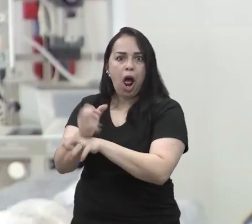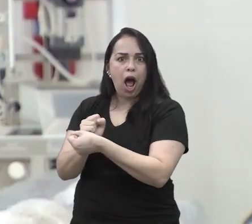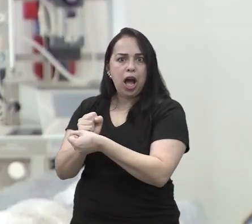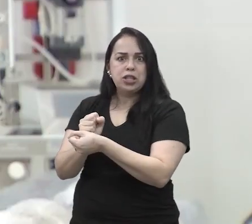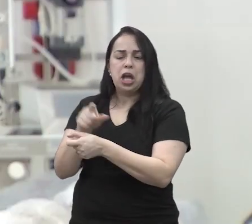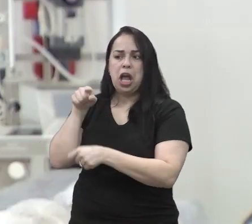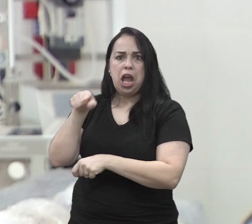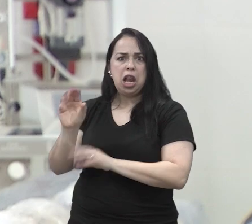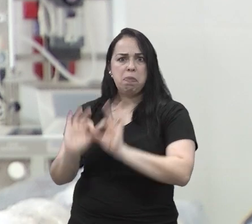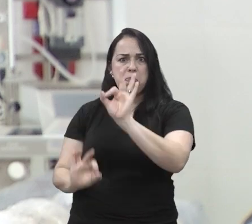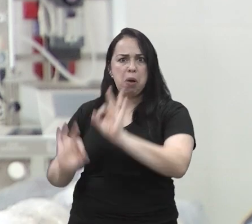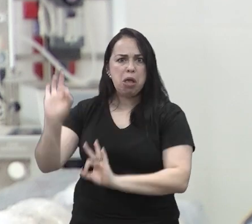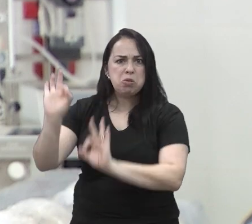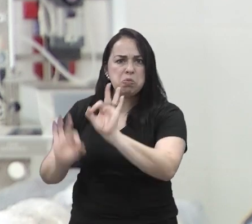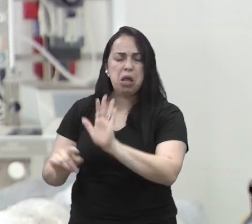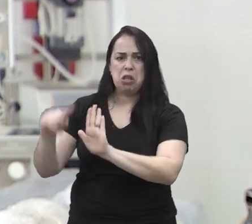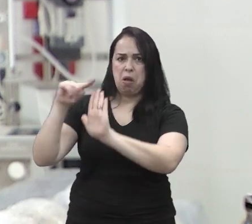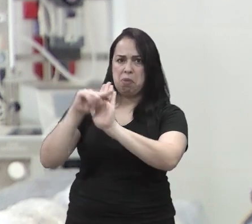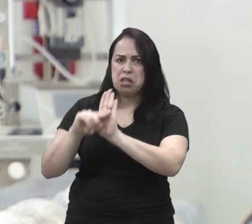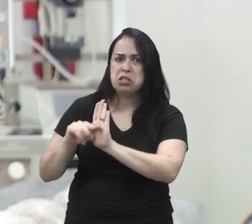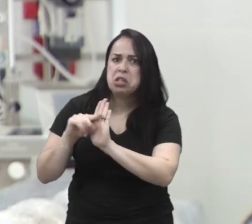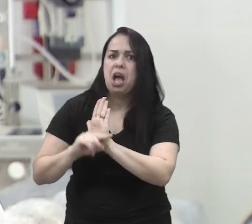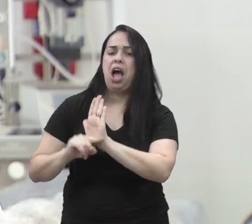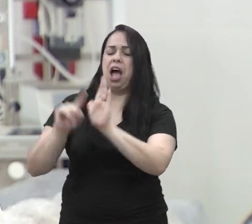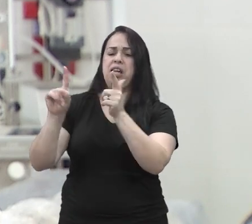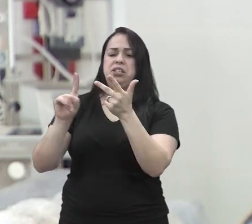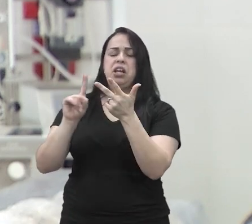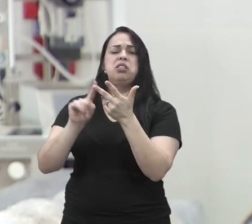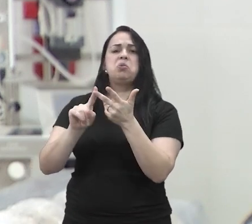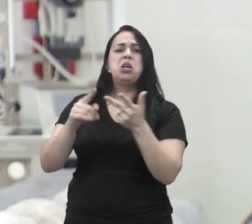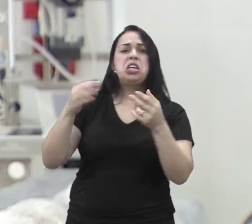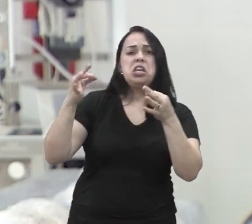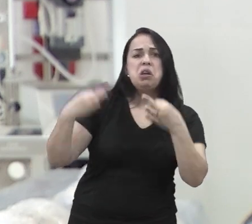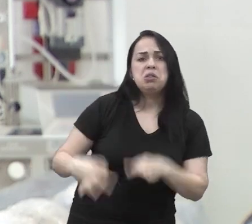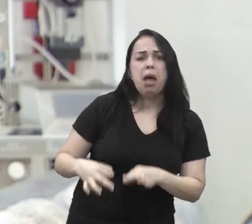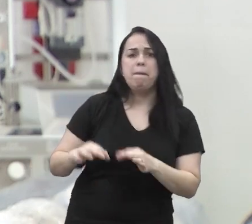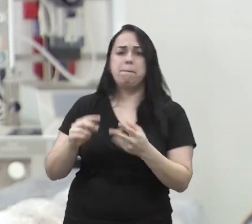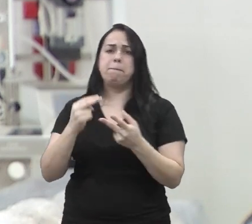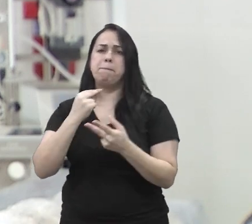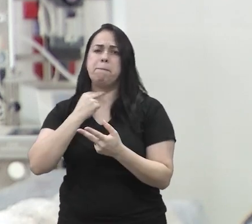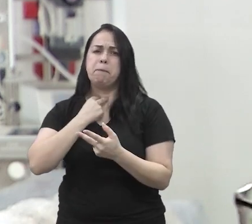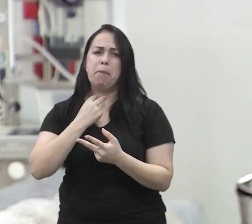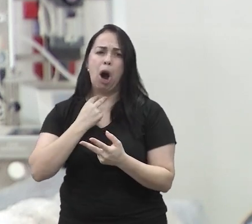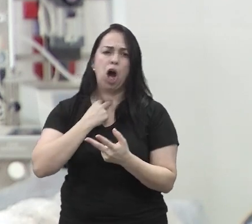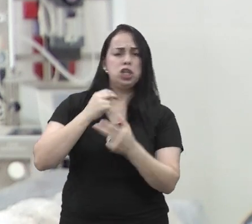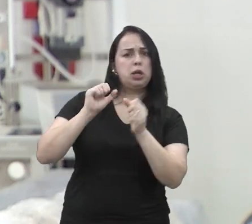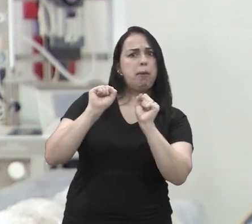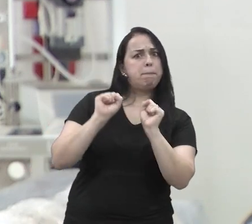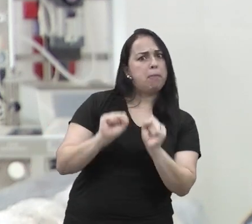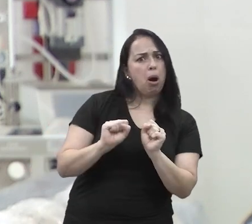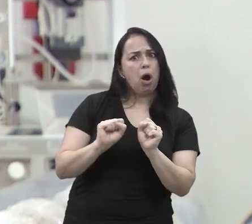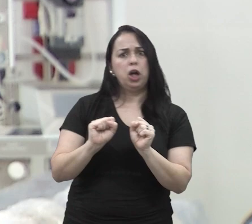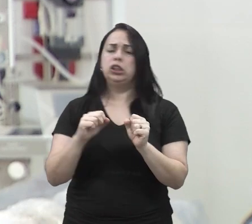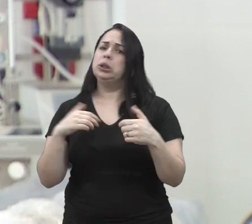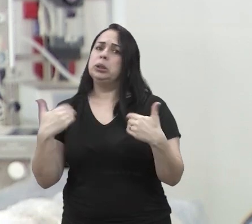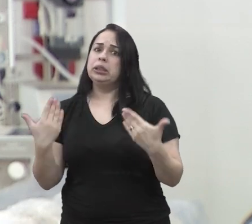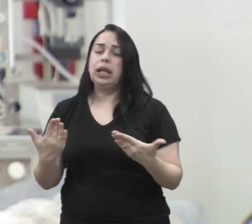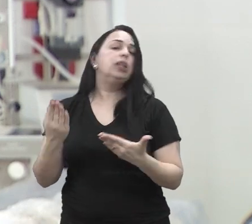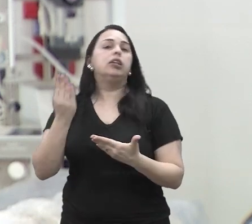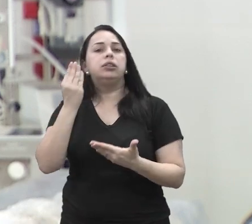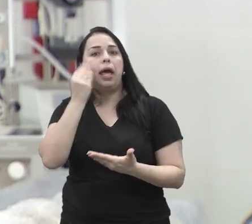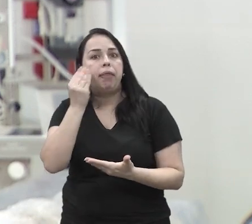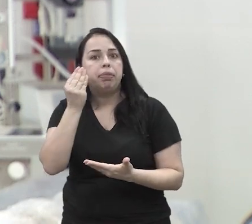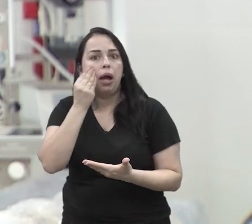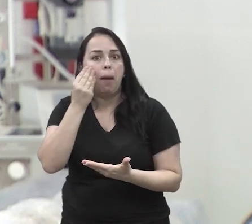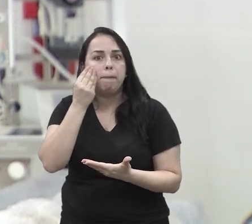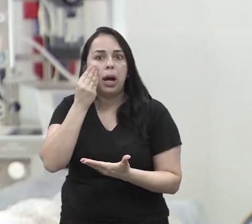alunos formataram, foram atrás, viram a legislação, o que é correto, o que fazem de